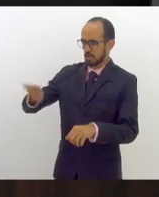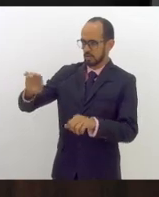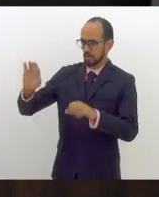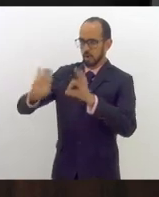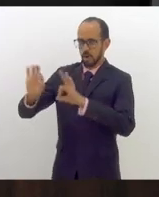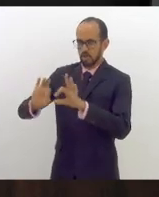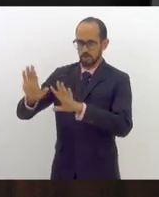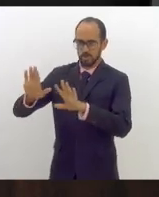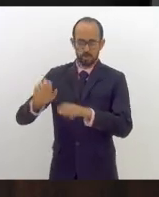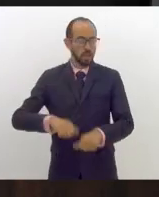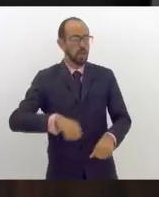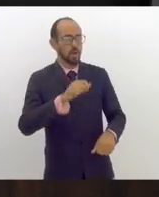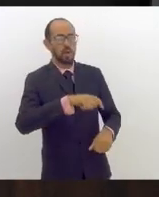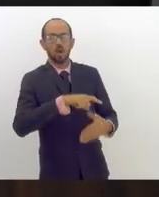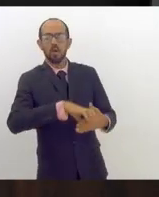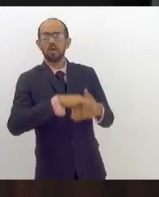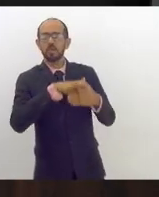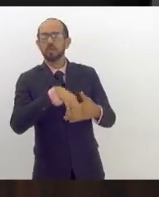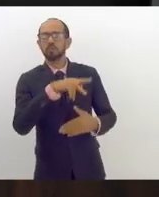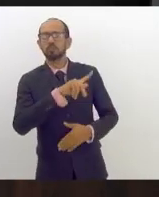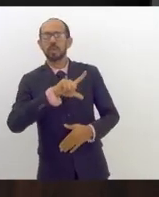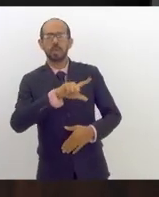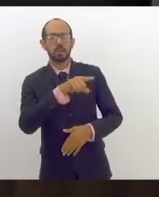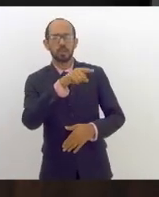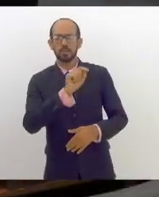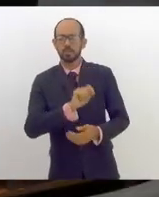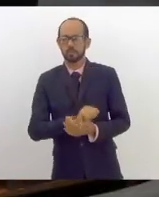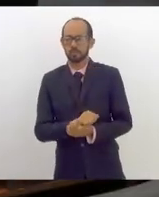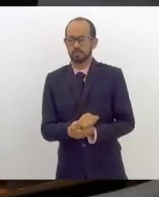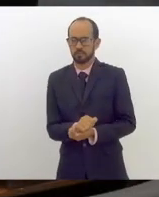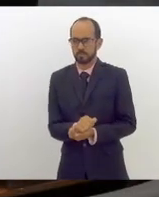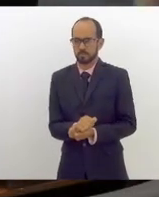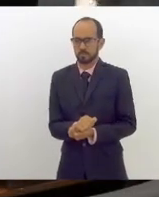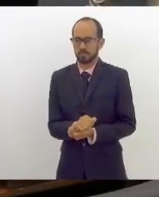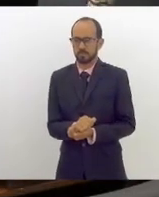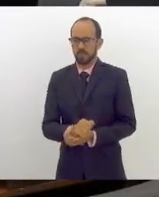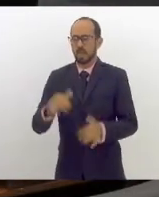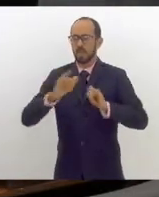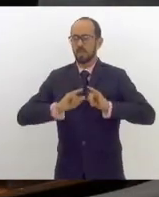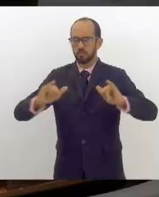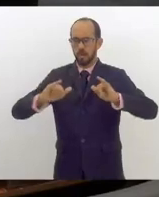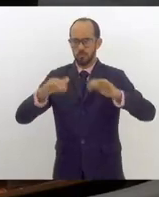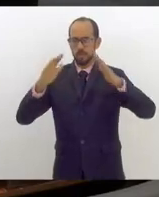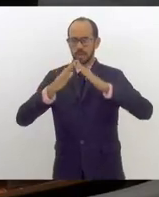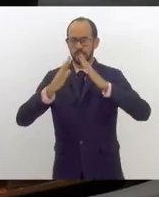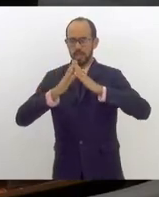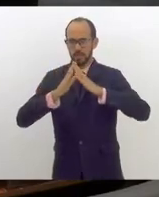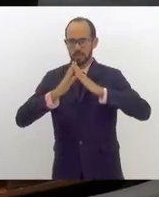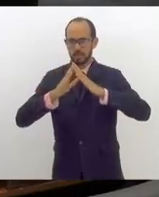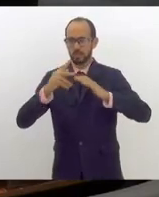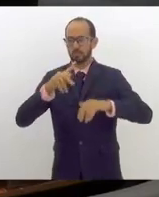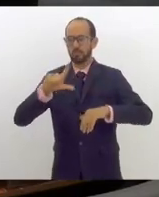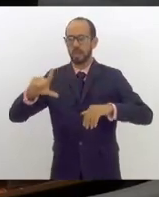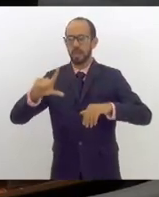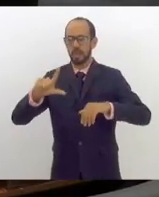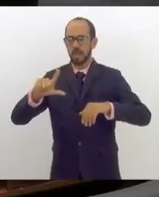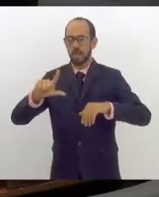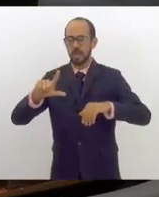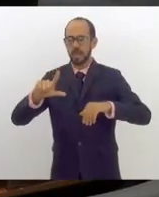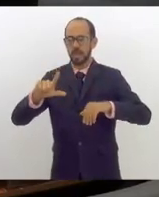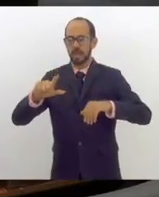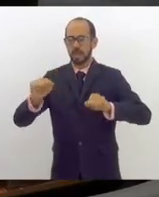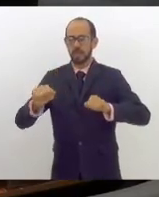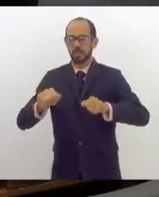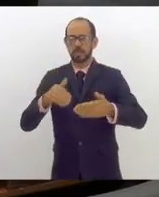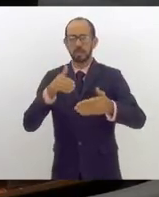Deputado líder do pl Dr Serginho seu presidente primeiro Informa a casa que o PL se encontra em